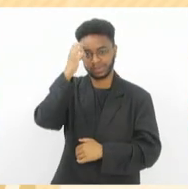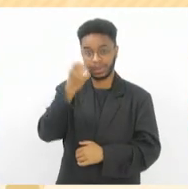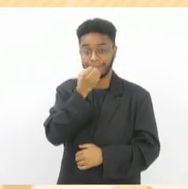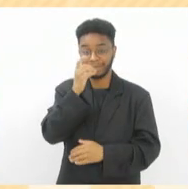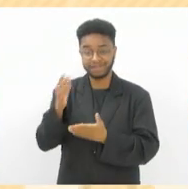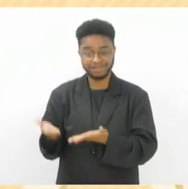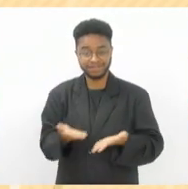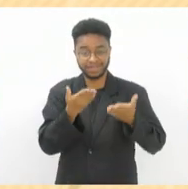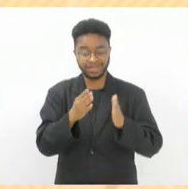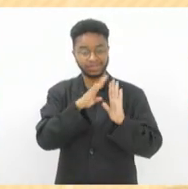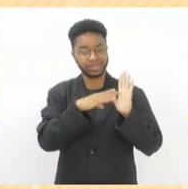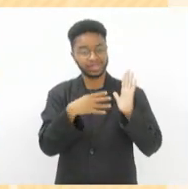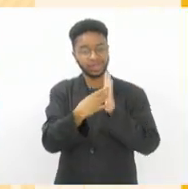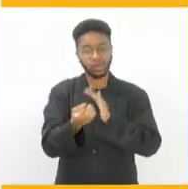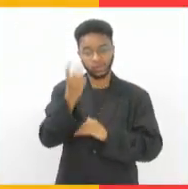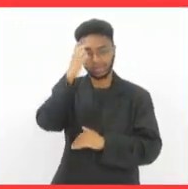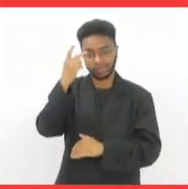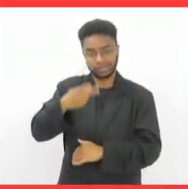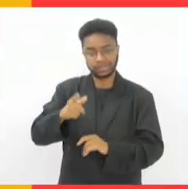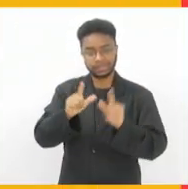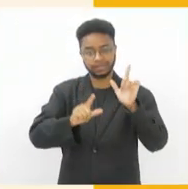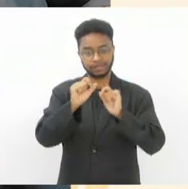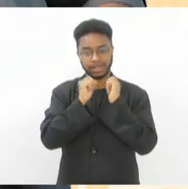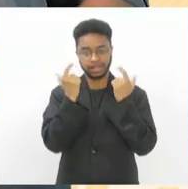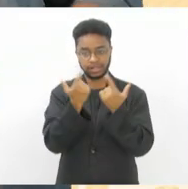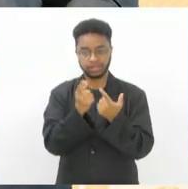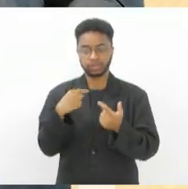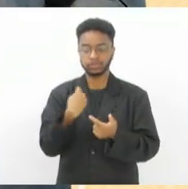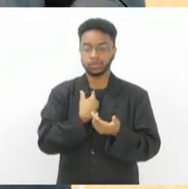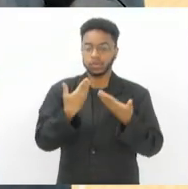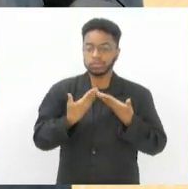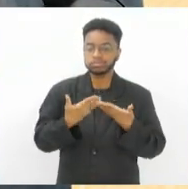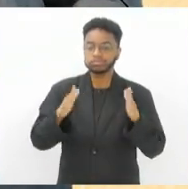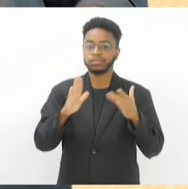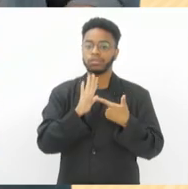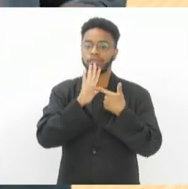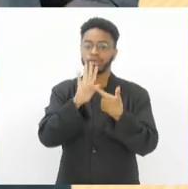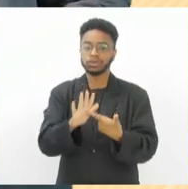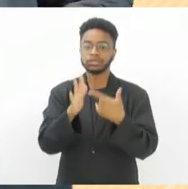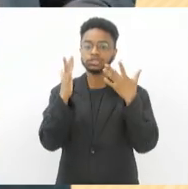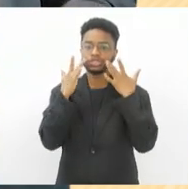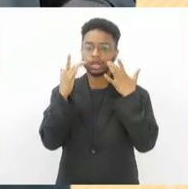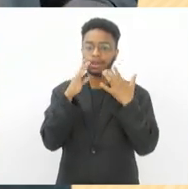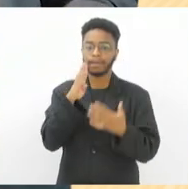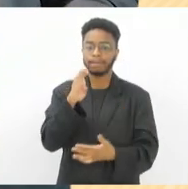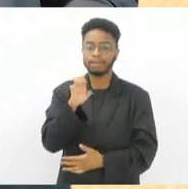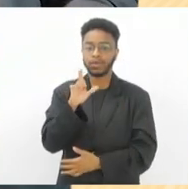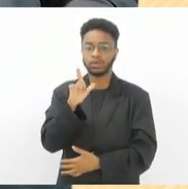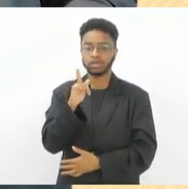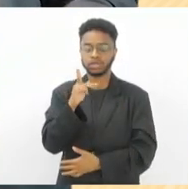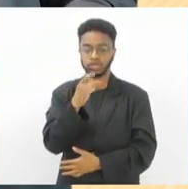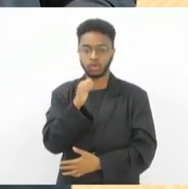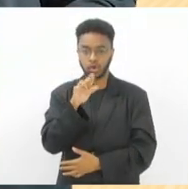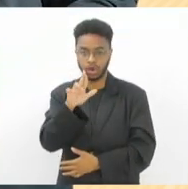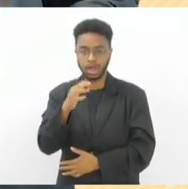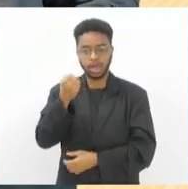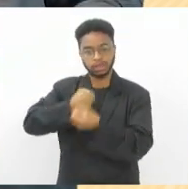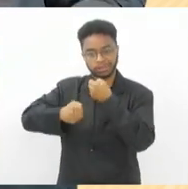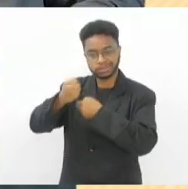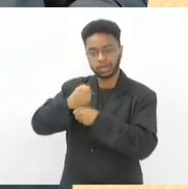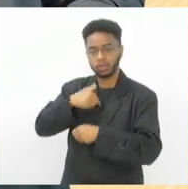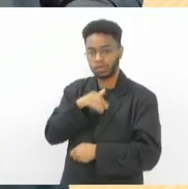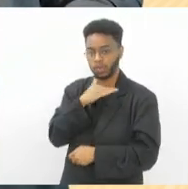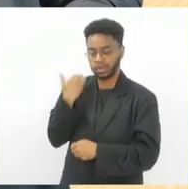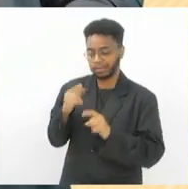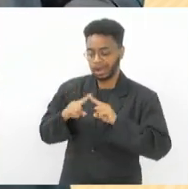a mais uma Agenda Cultural da TV Alerge. Abrimos essa edição com o espetáculo Belchior. Ano passado eu morri, mas esse ano eu não